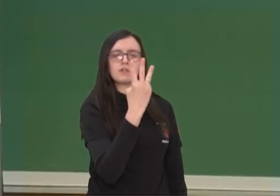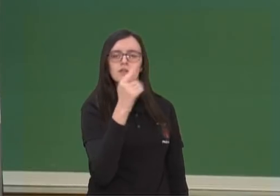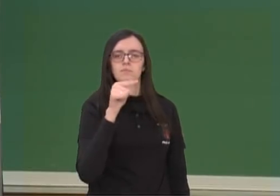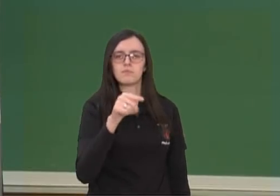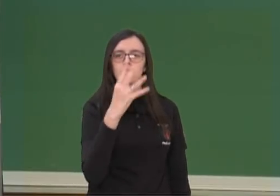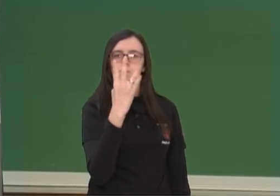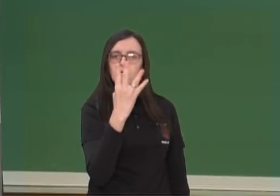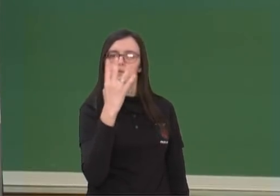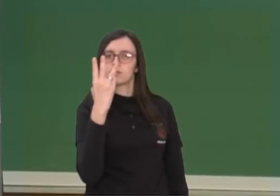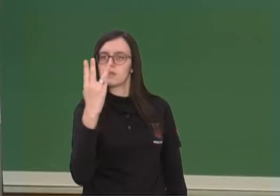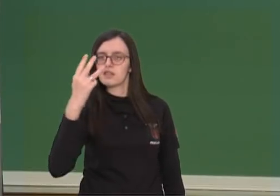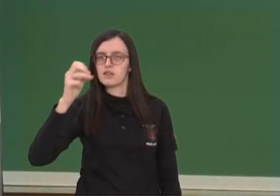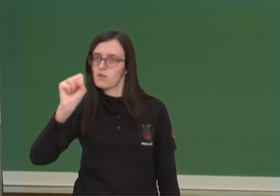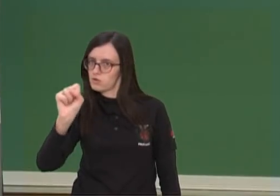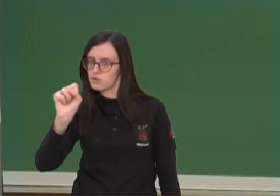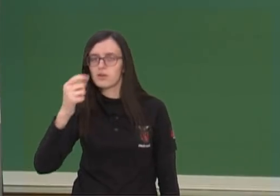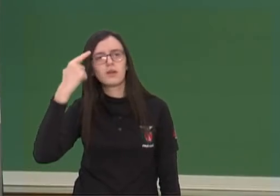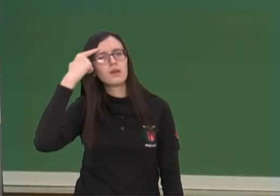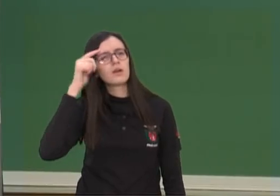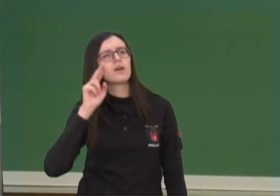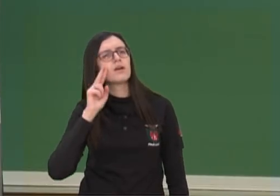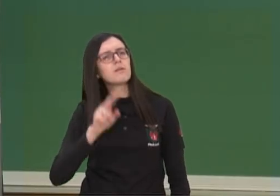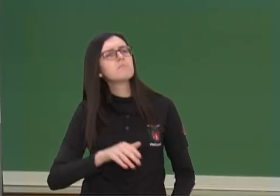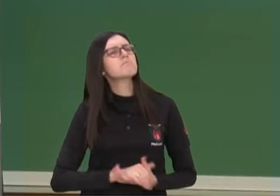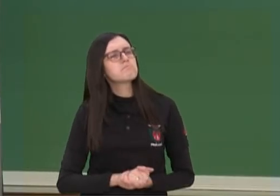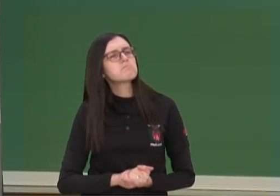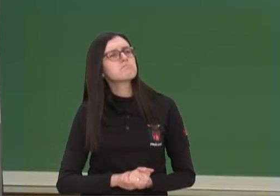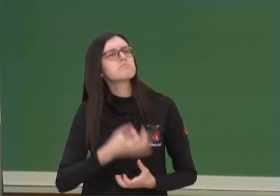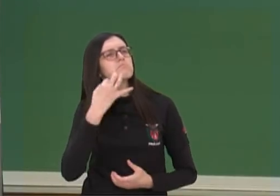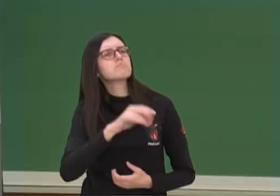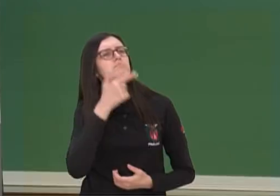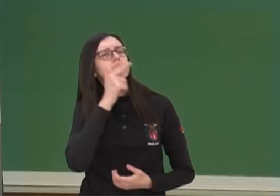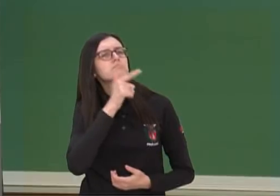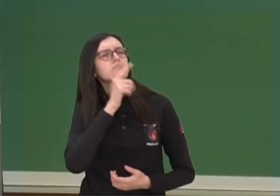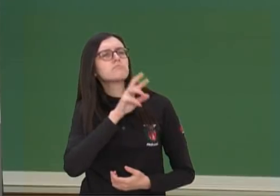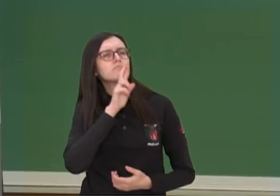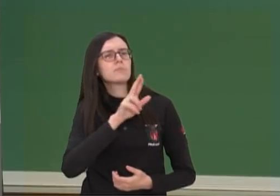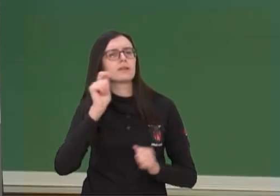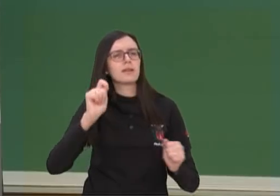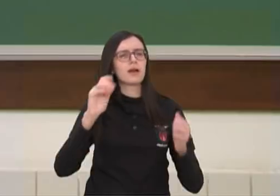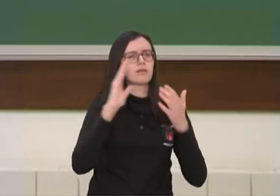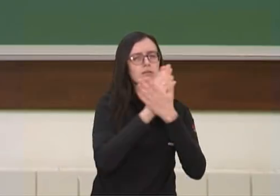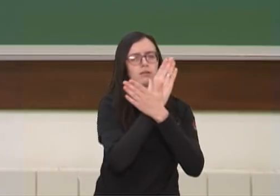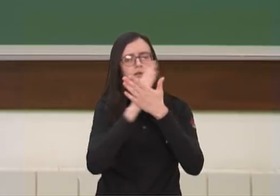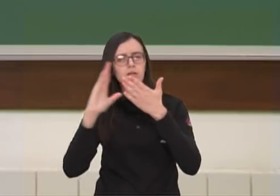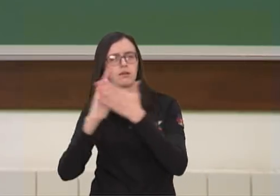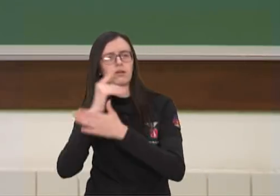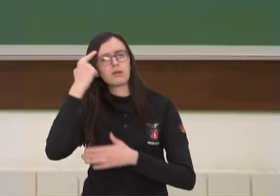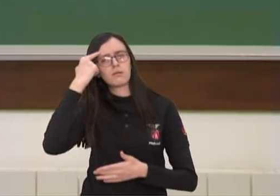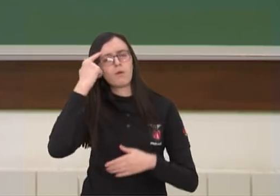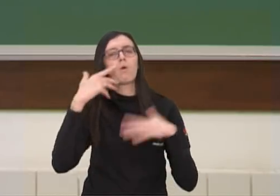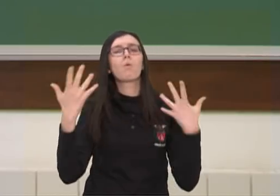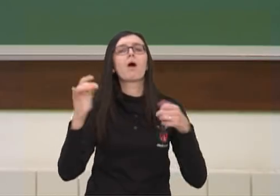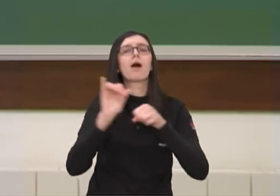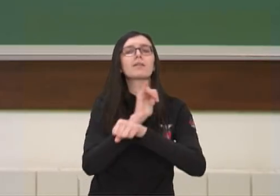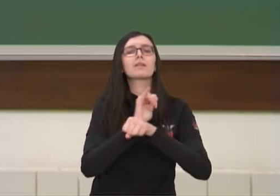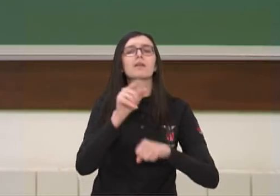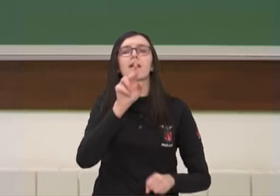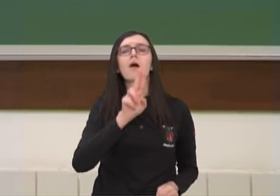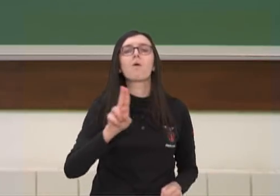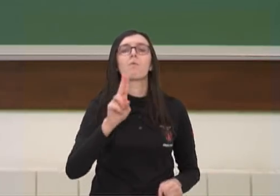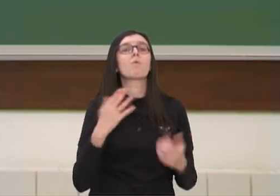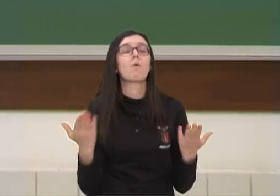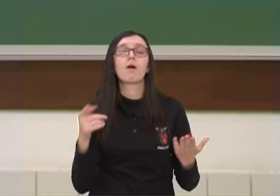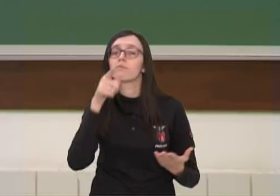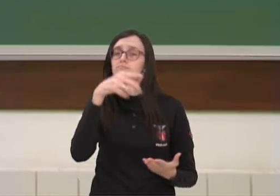27.438. Beleza? Então, a operação de adição por decomposição a gente pode pensar separadinho. Qual estratégia você vai usar? A